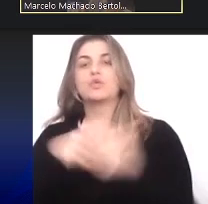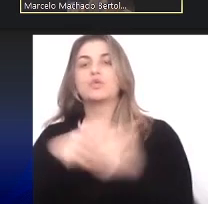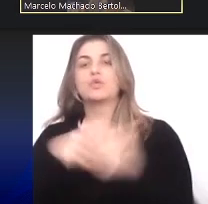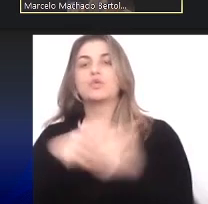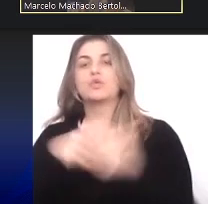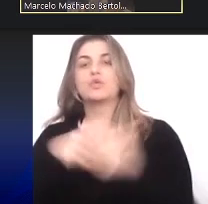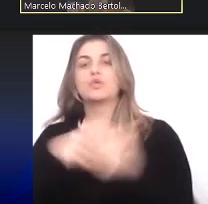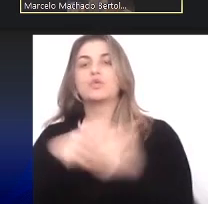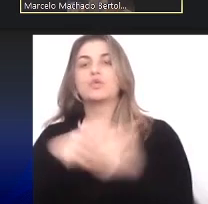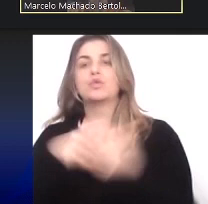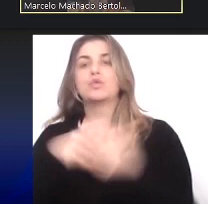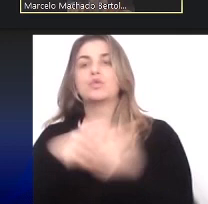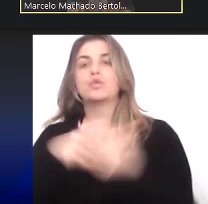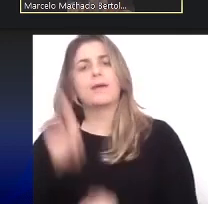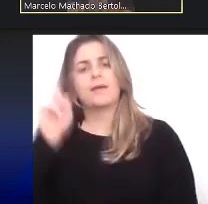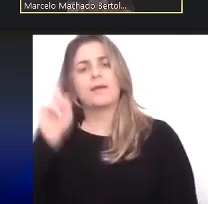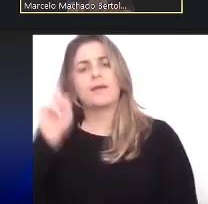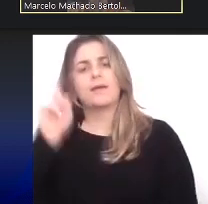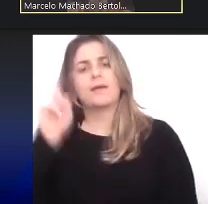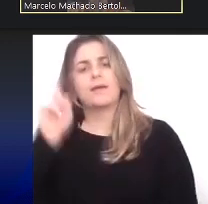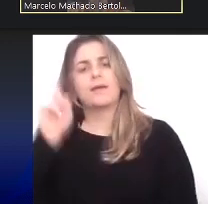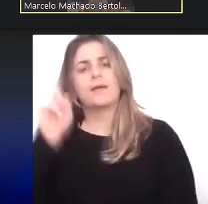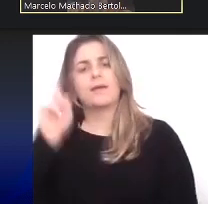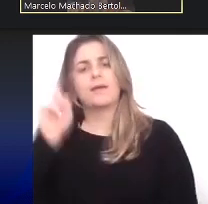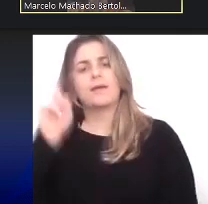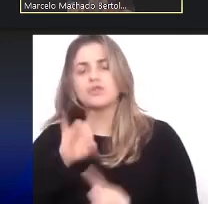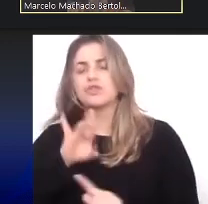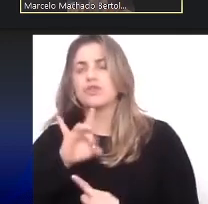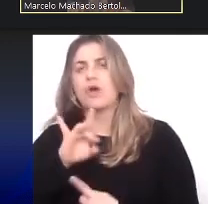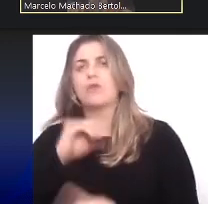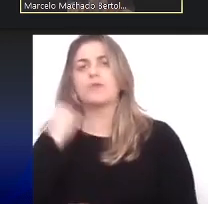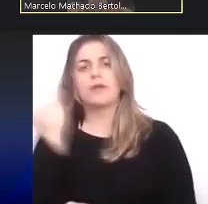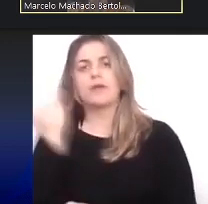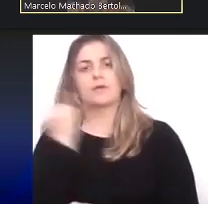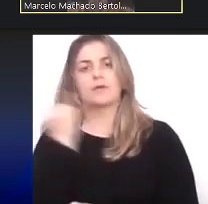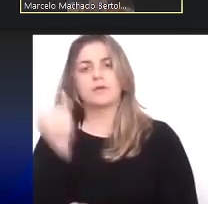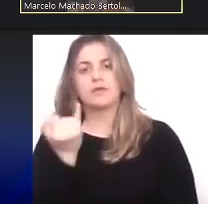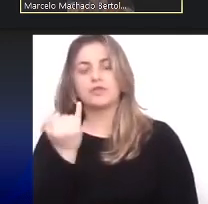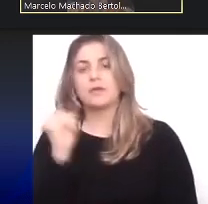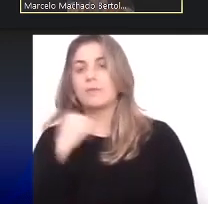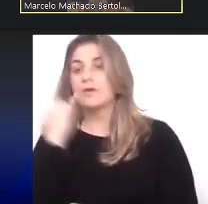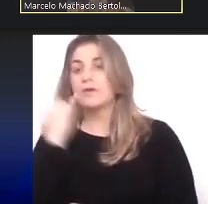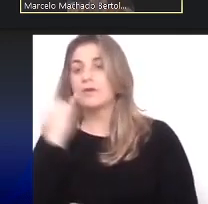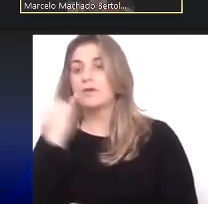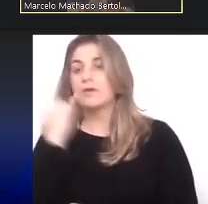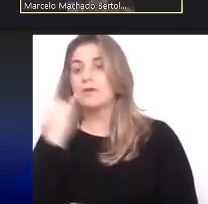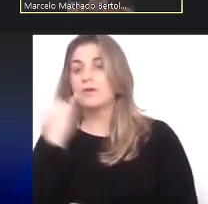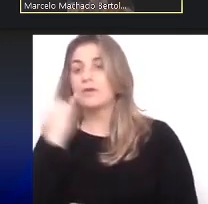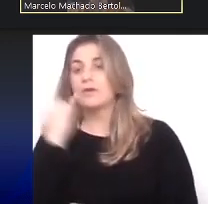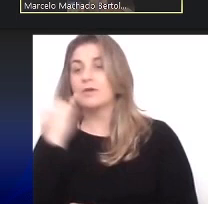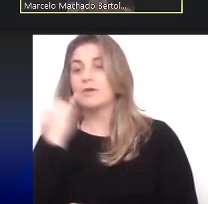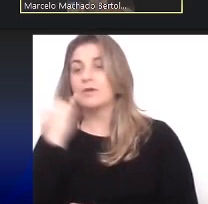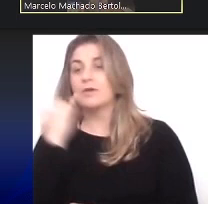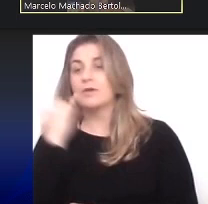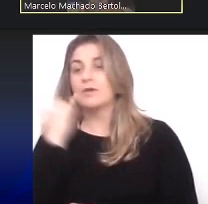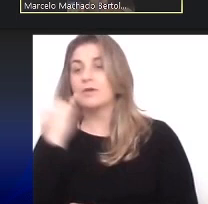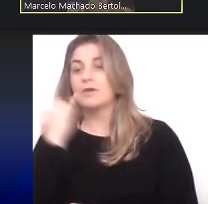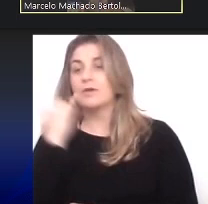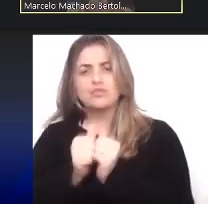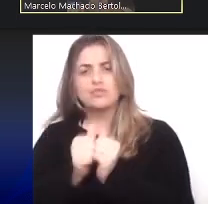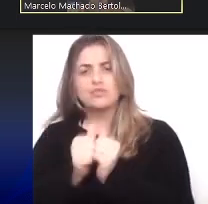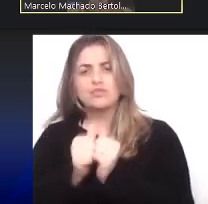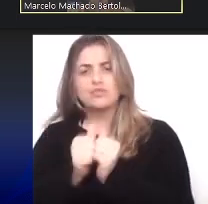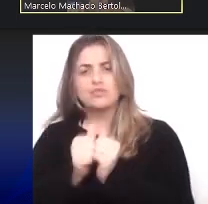preocupados só com aquilo que é importante. O importante é desenvolvermos coisas boas, juntos,